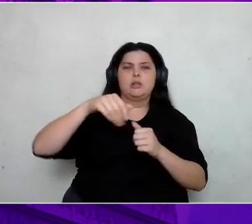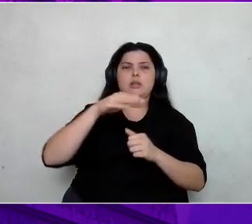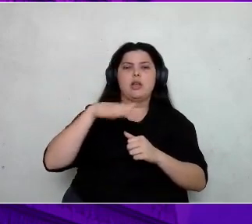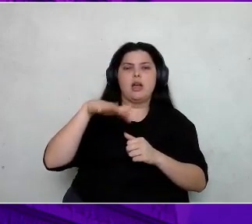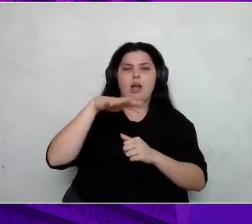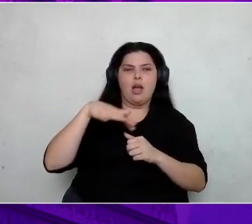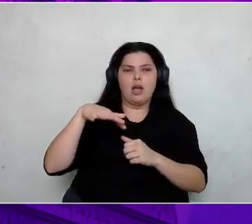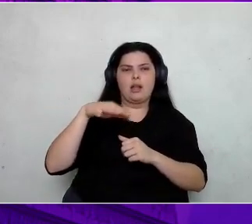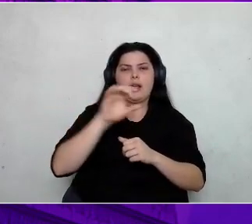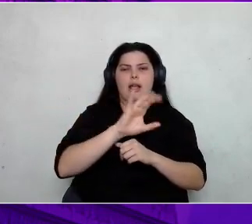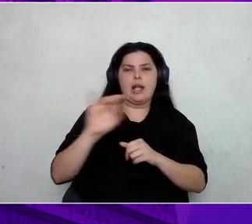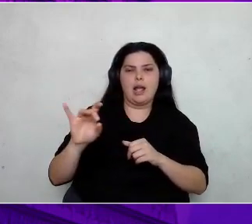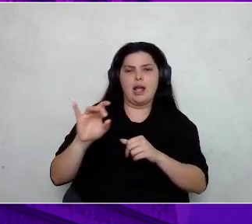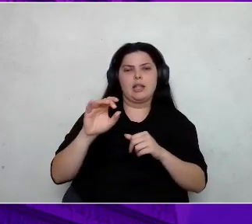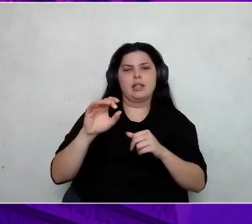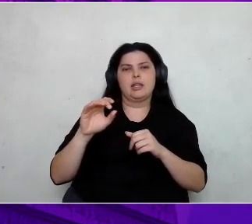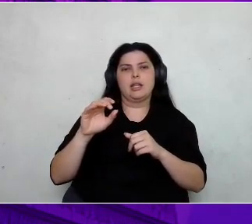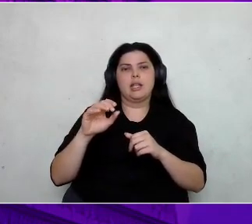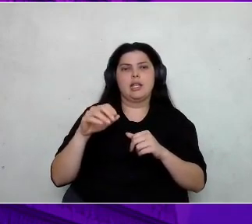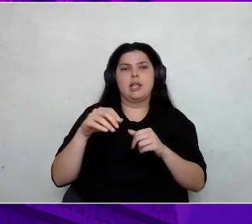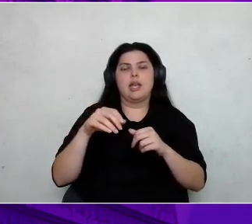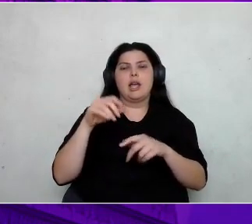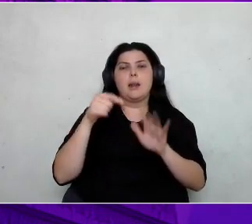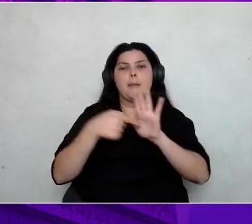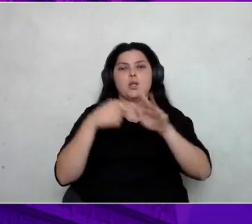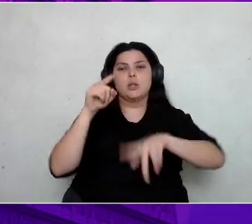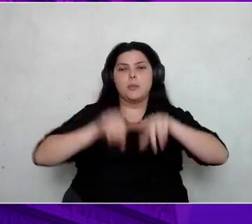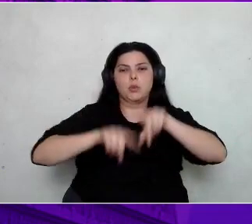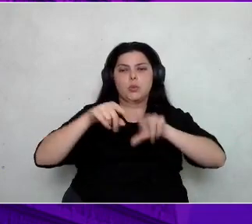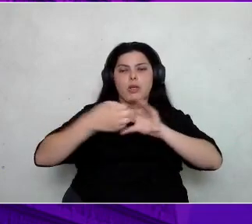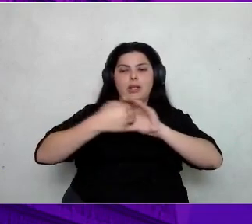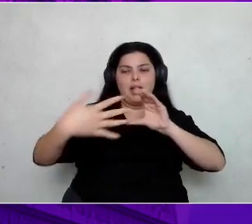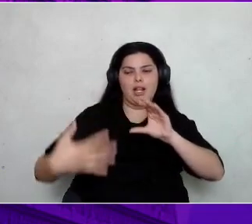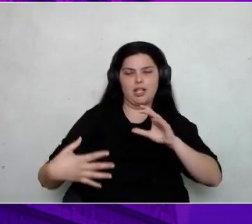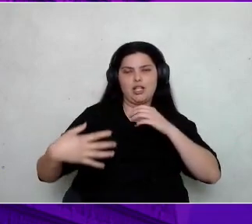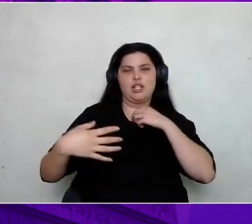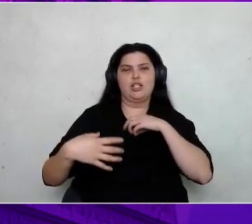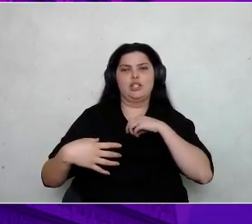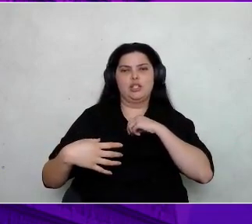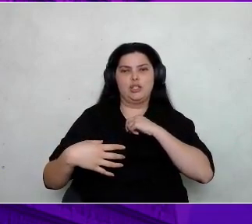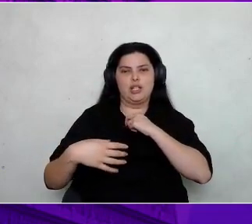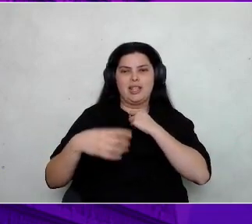o retrato de um produto, das características de um produto de dados. E os